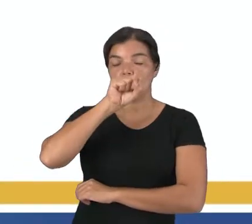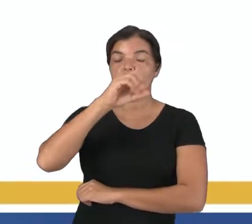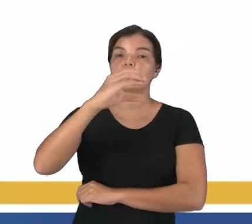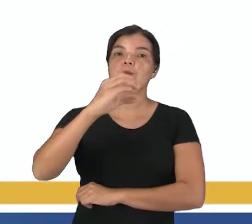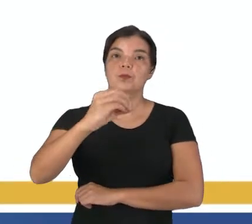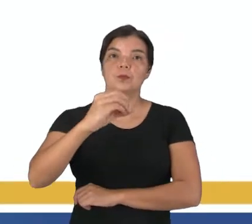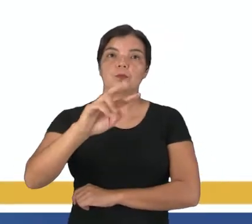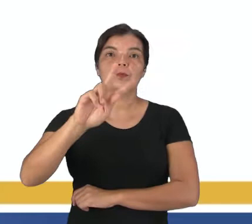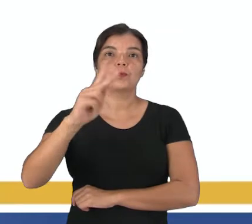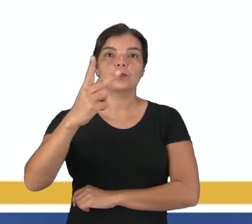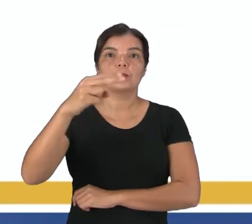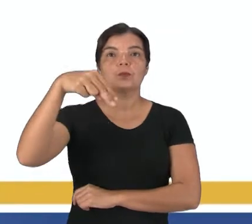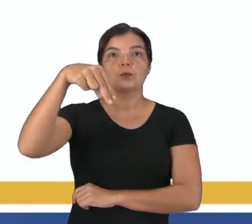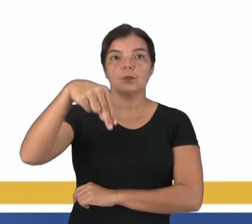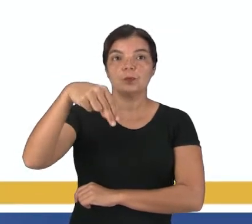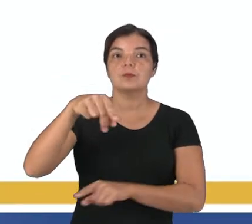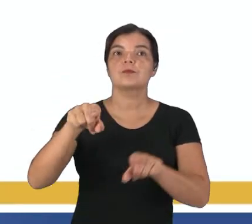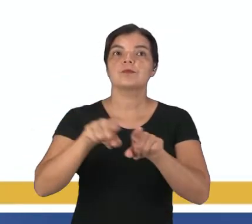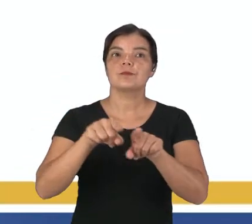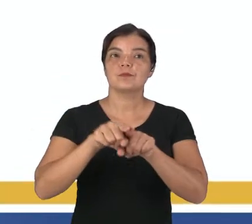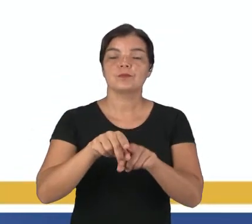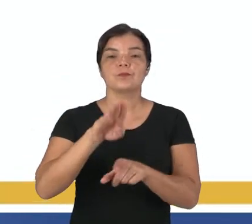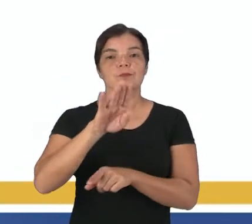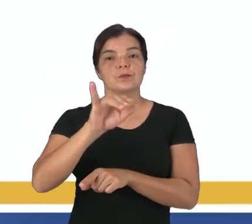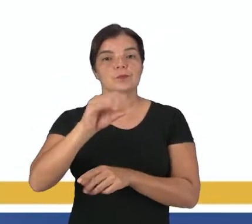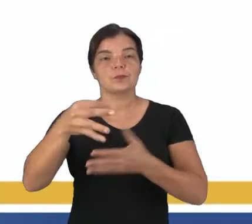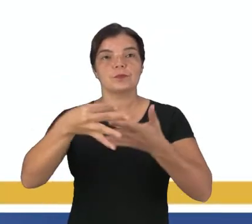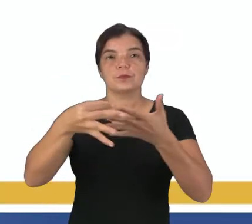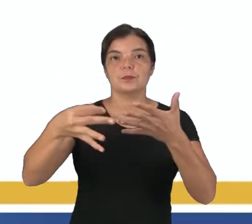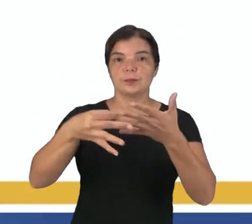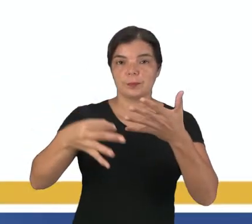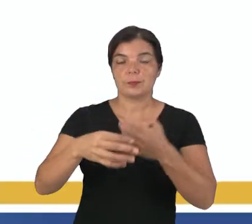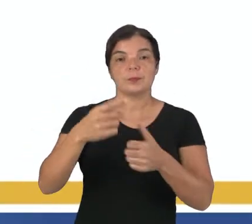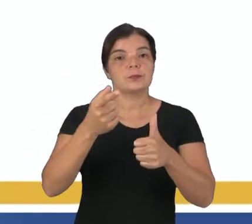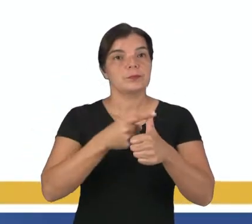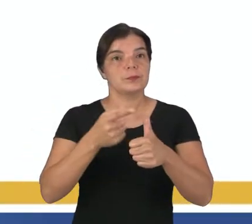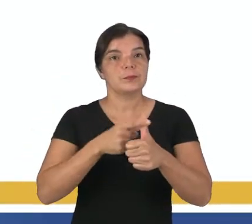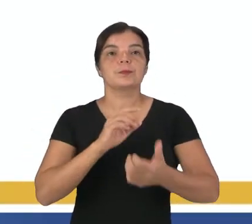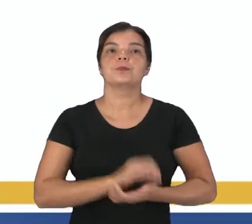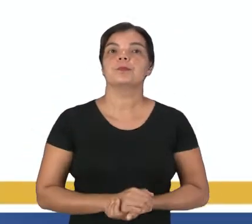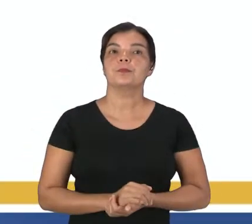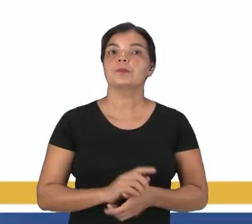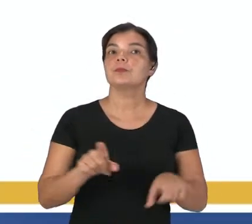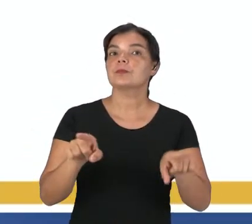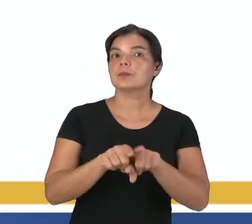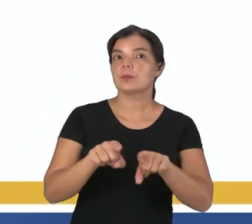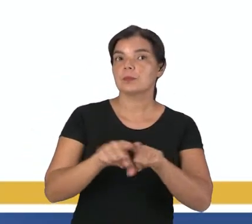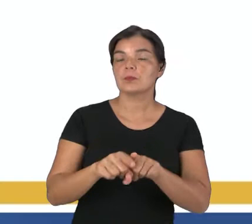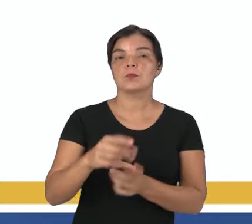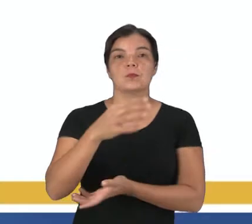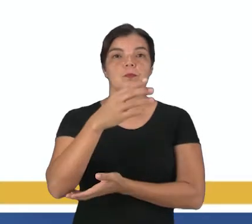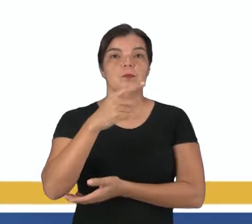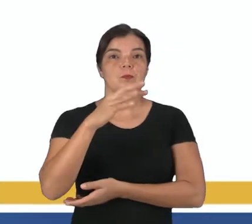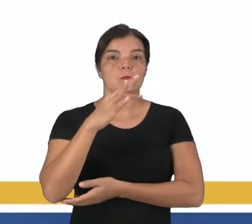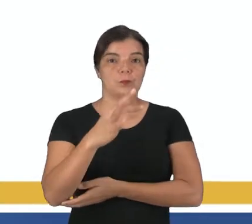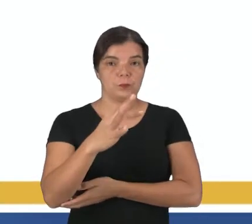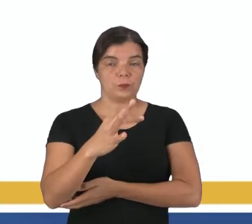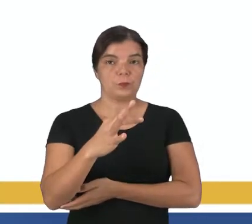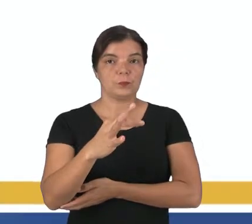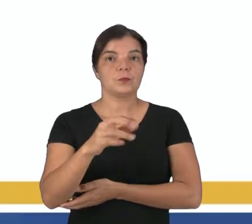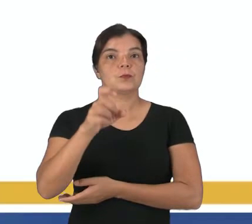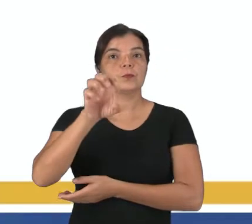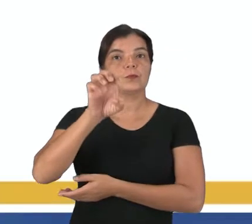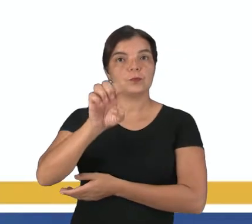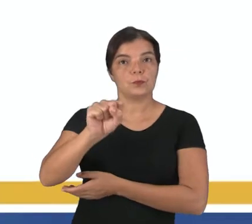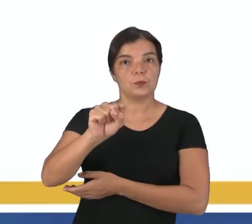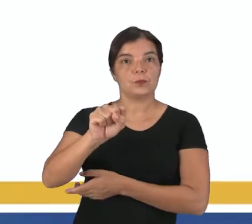tenho o hidrogênio nitrogênio que nós chamamos de elementos químicos primários Além disso existem também é